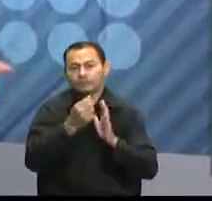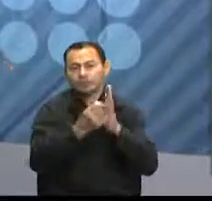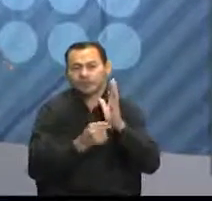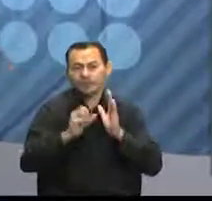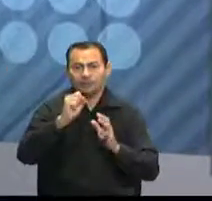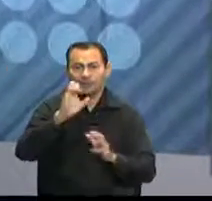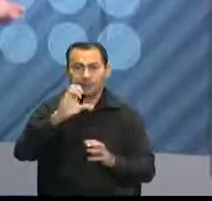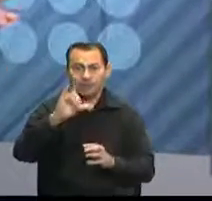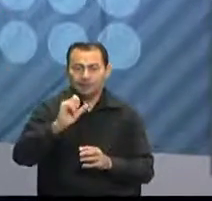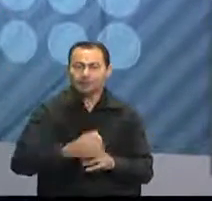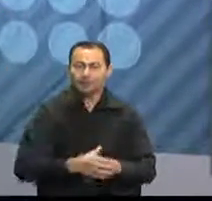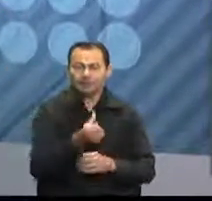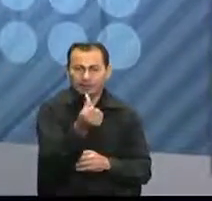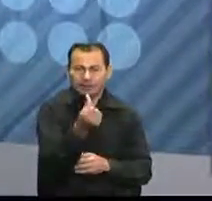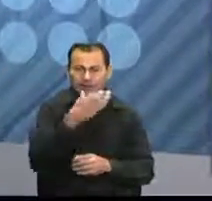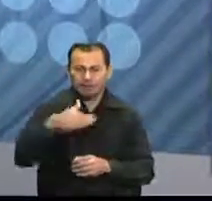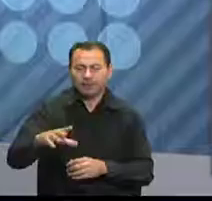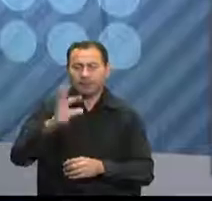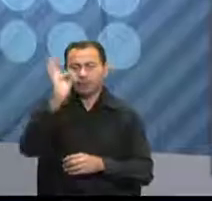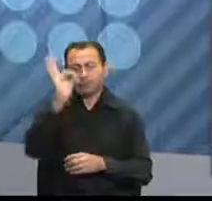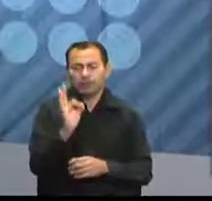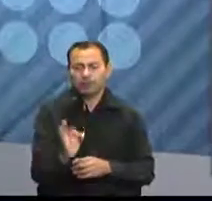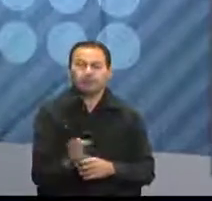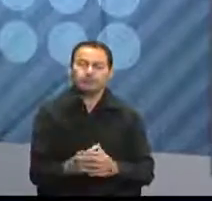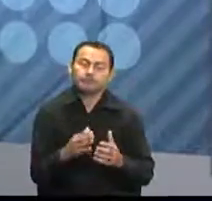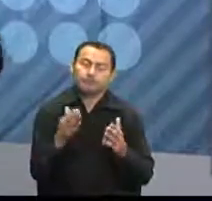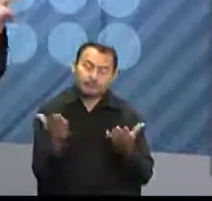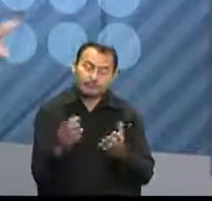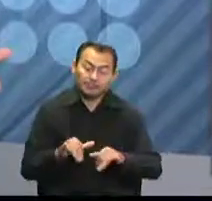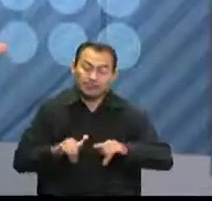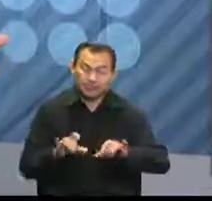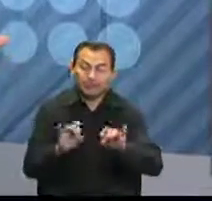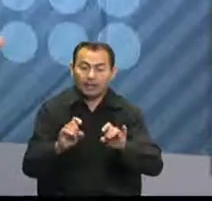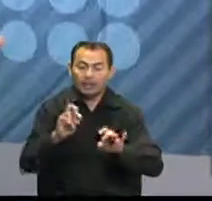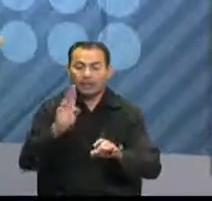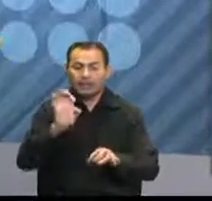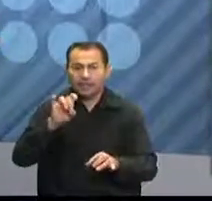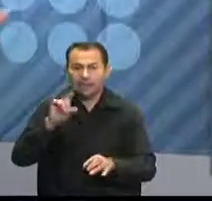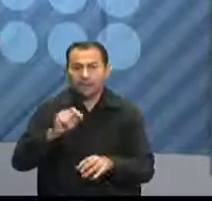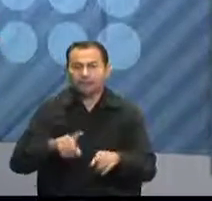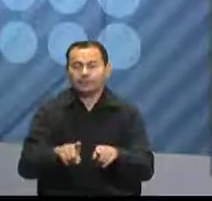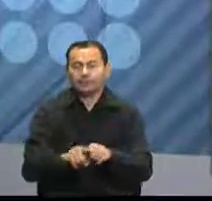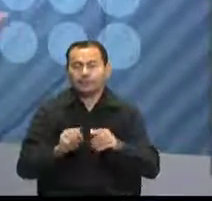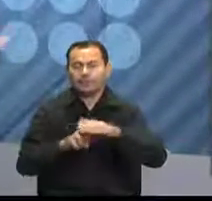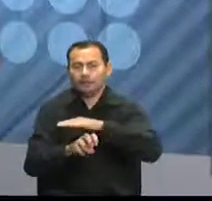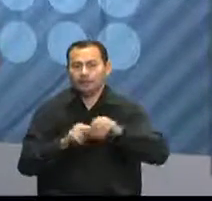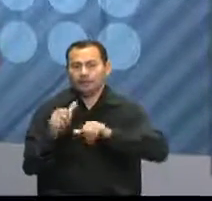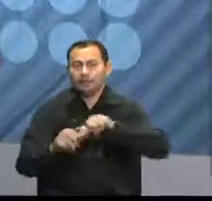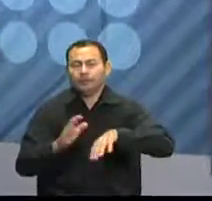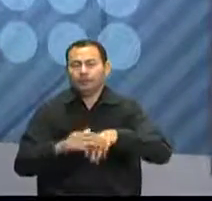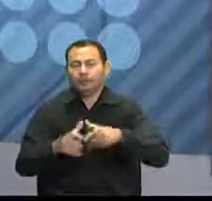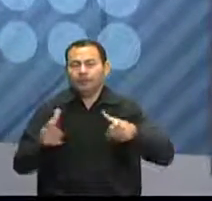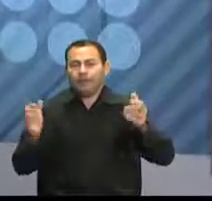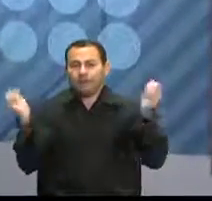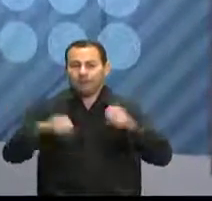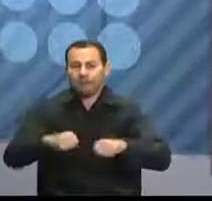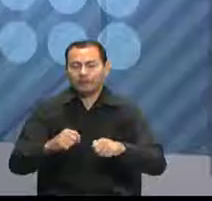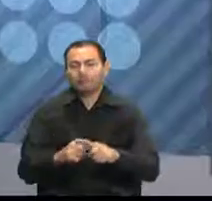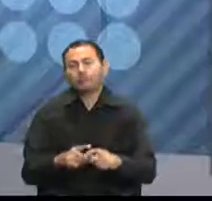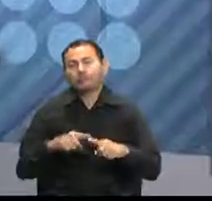selic hoje em torno de 6 e meio por cento então o mercado de renda variável mercado de ações torna uma grande possibilidade